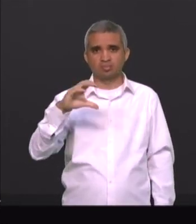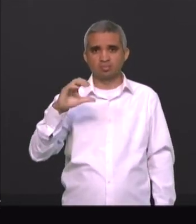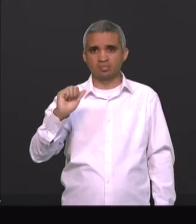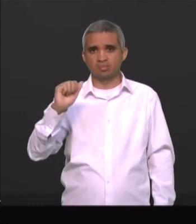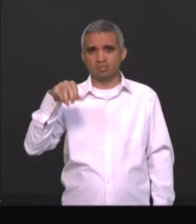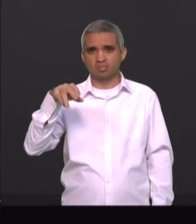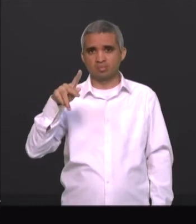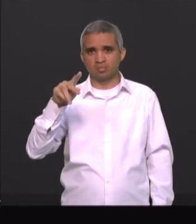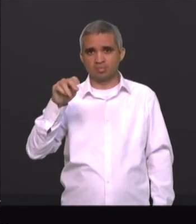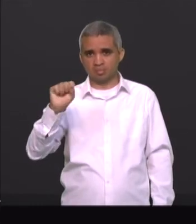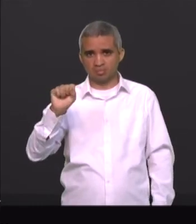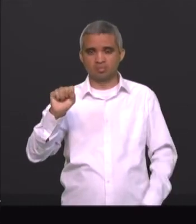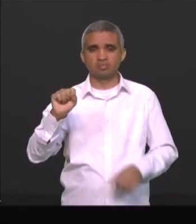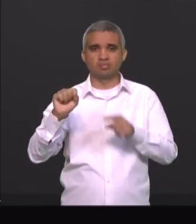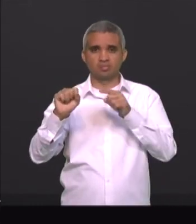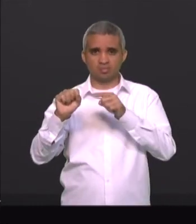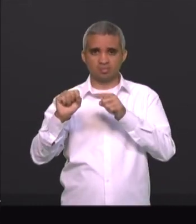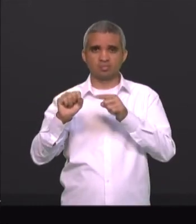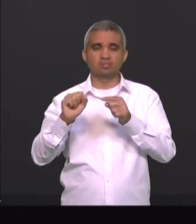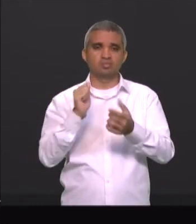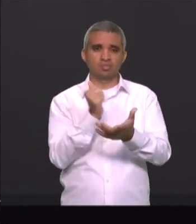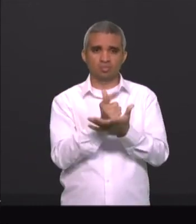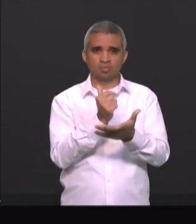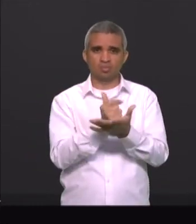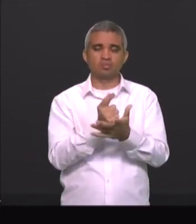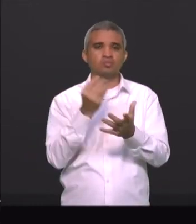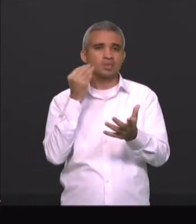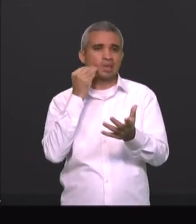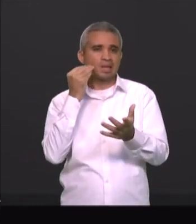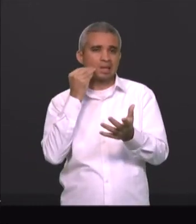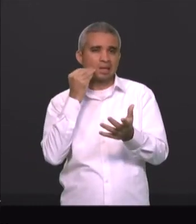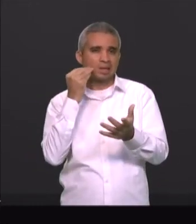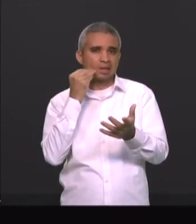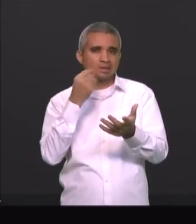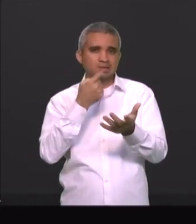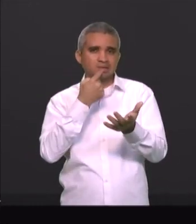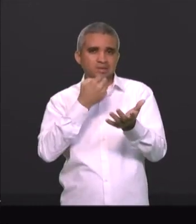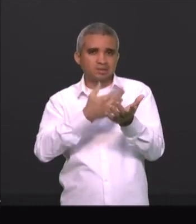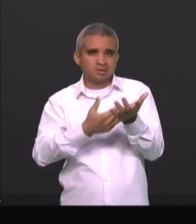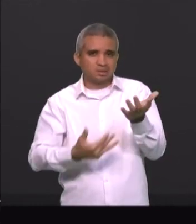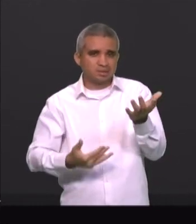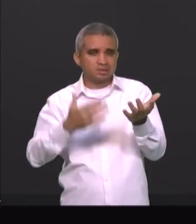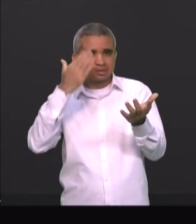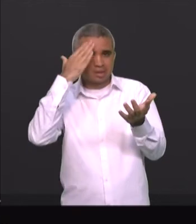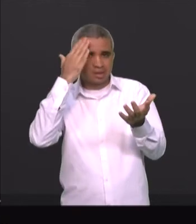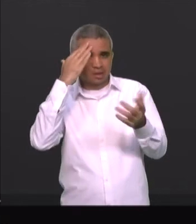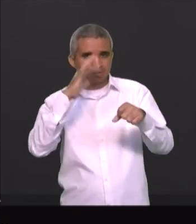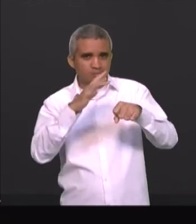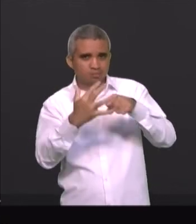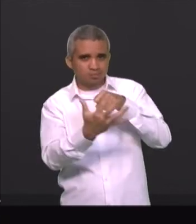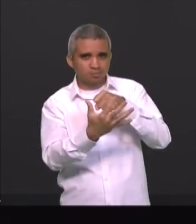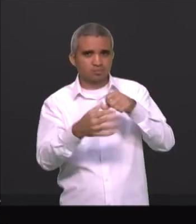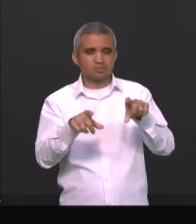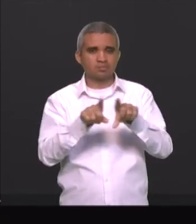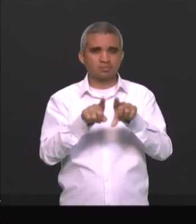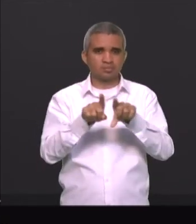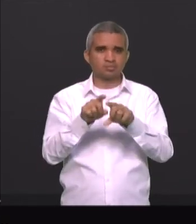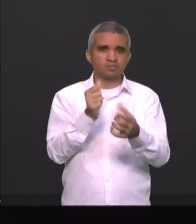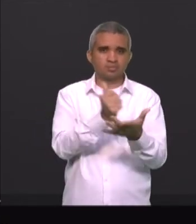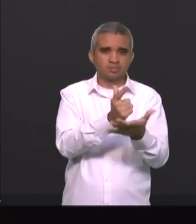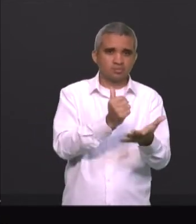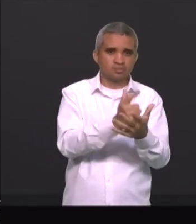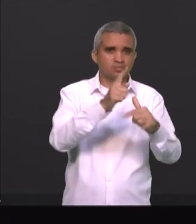testes e preparando, equipando os hospitais, as equipes com EPIs, e a gente fica muito feliz.